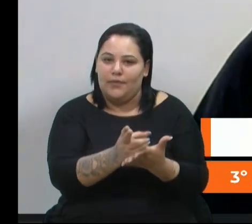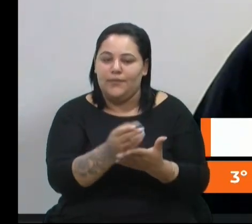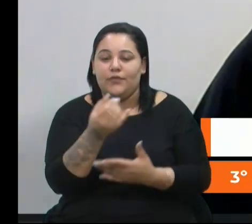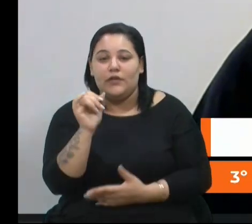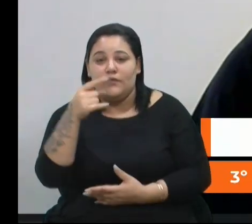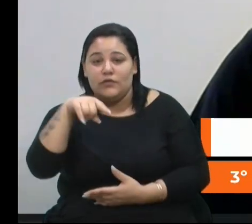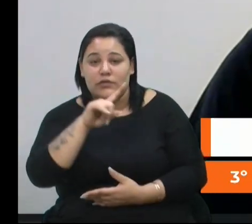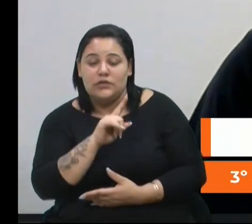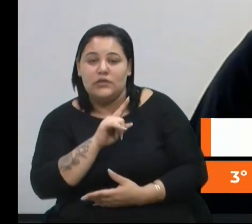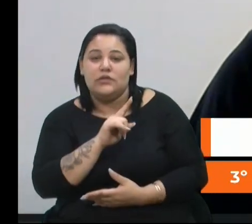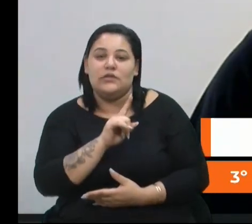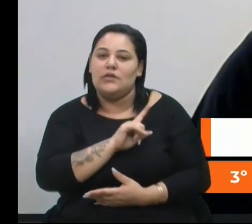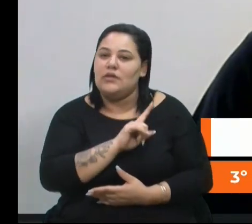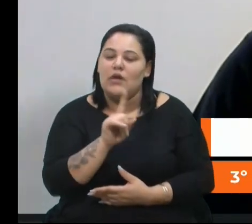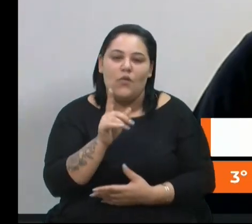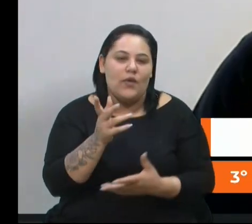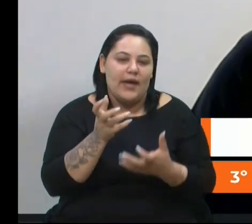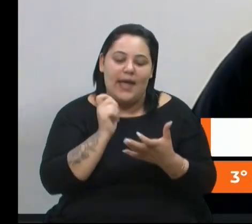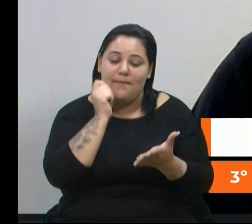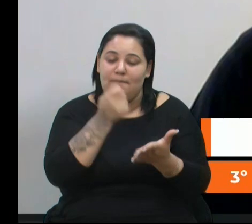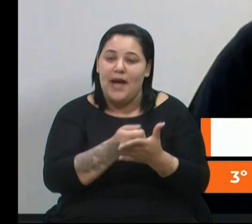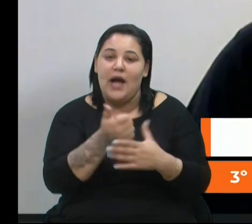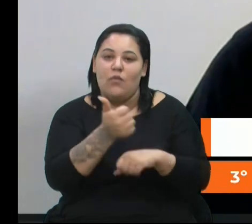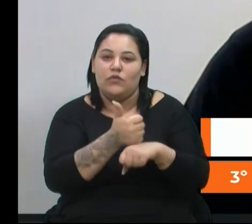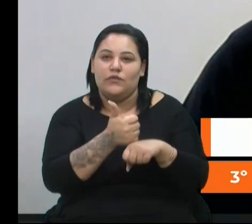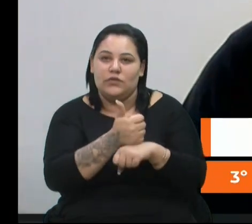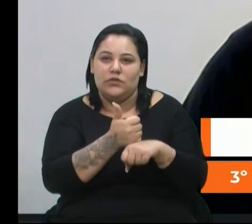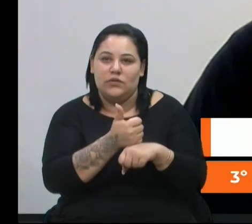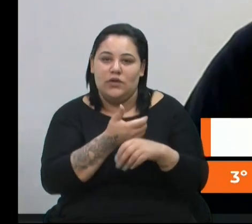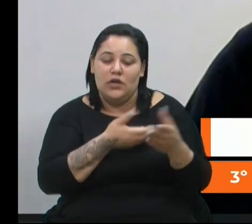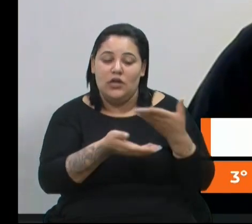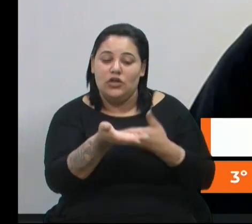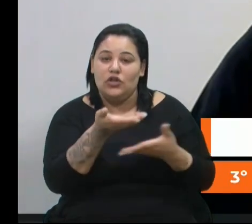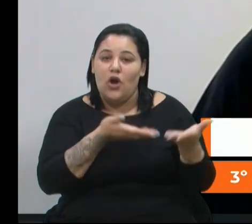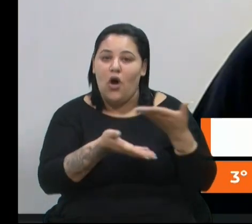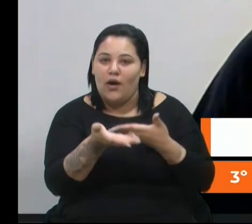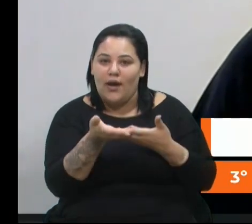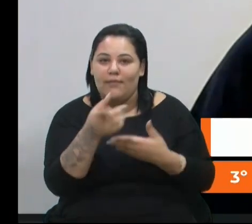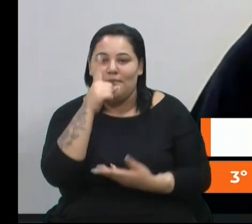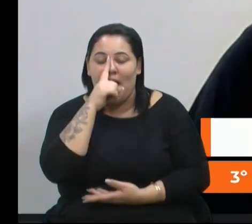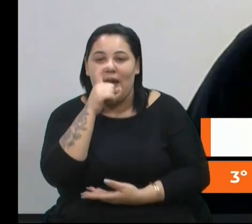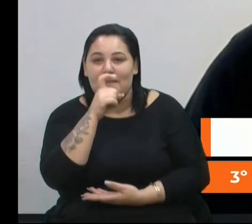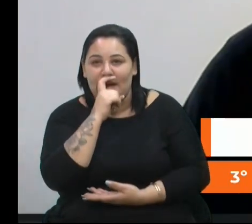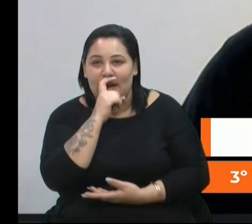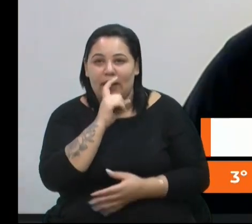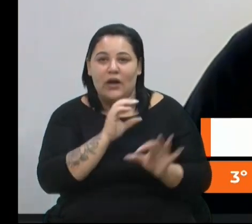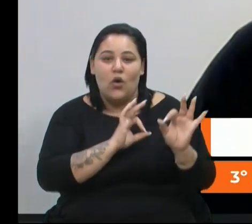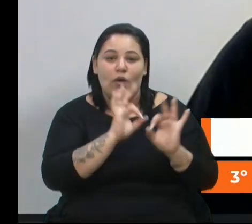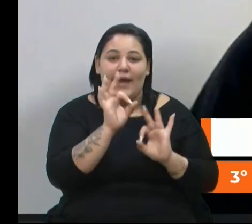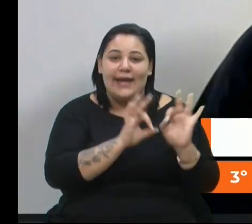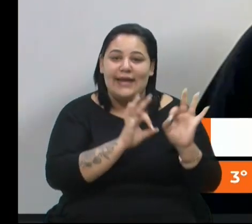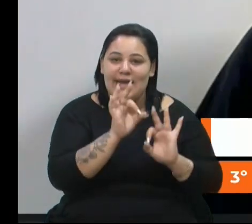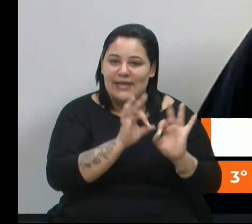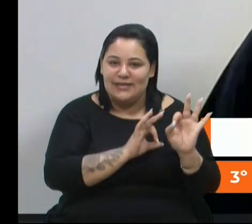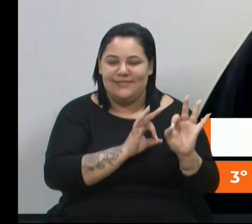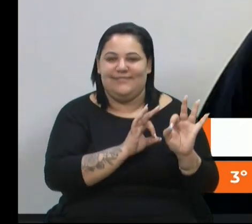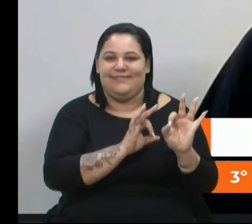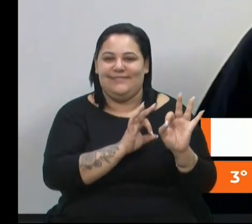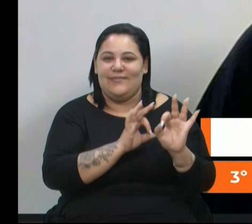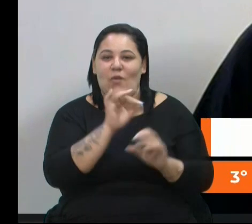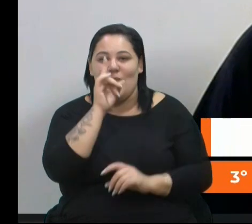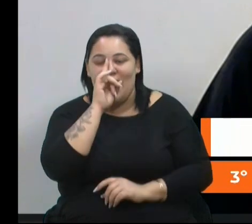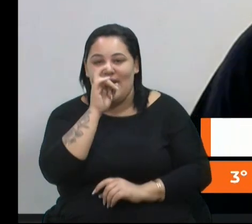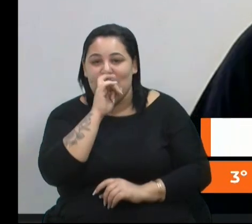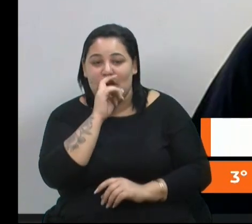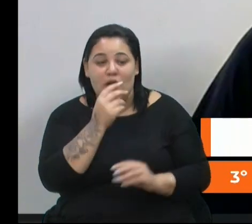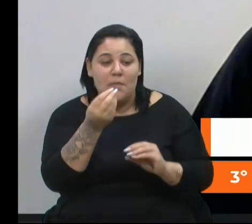querem disponibilizar um profissional ou pagar um profissional, revezem-se entre os pais, organizem-se entre os